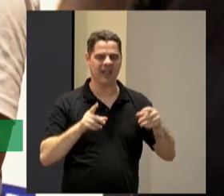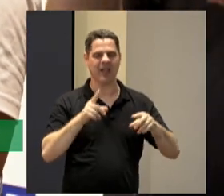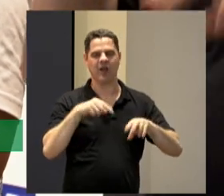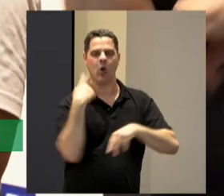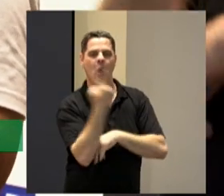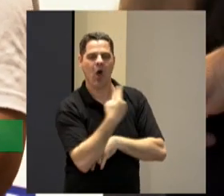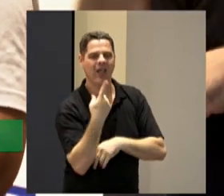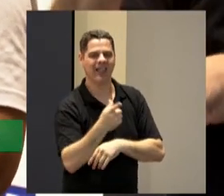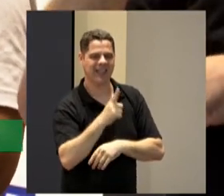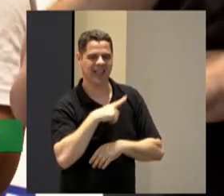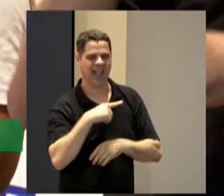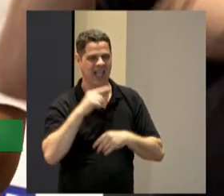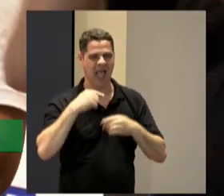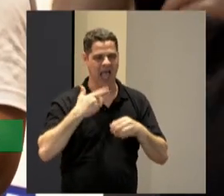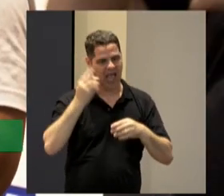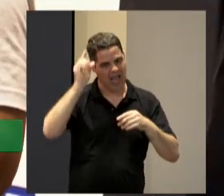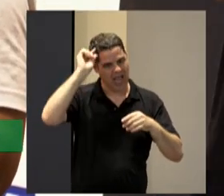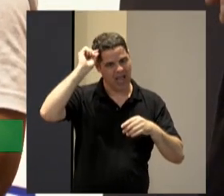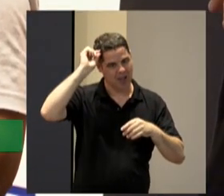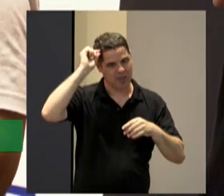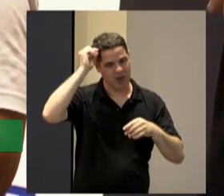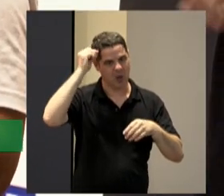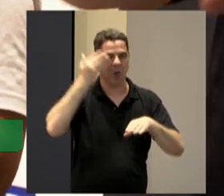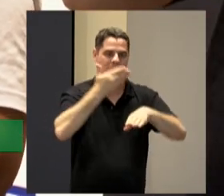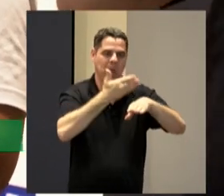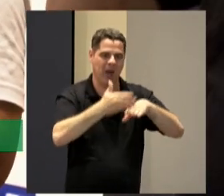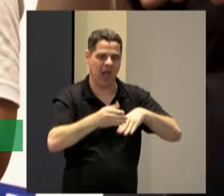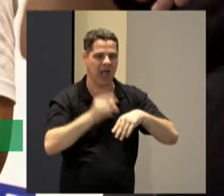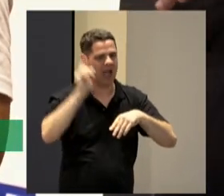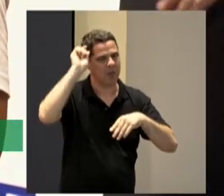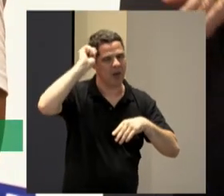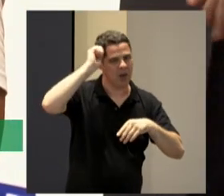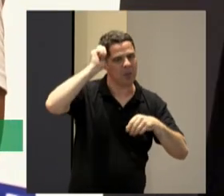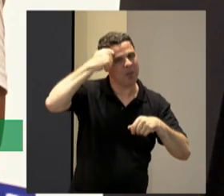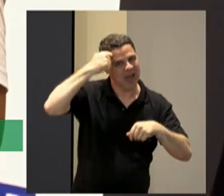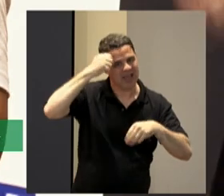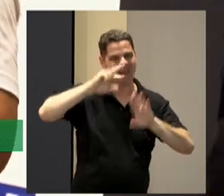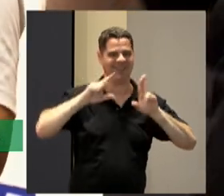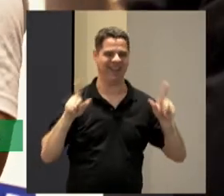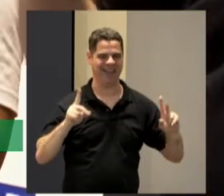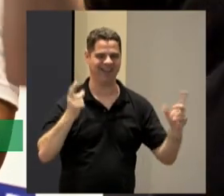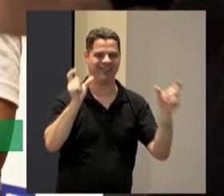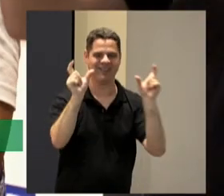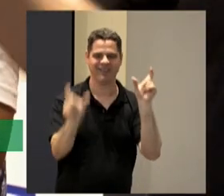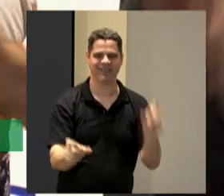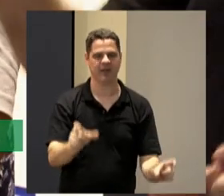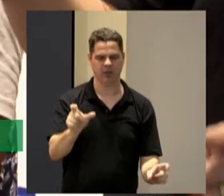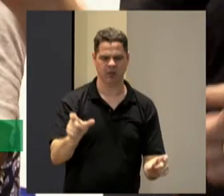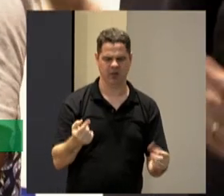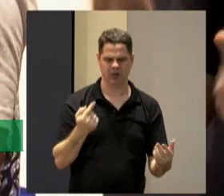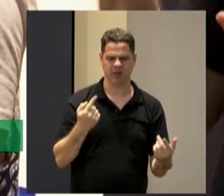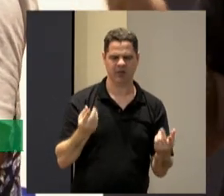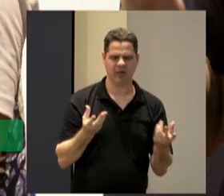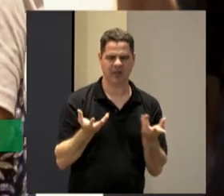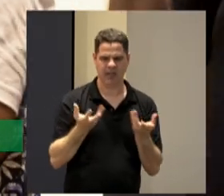nós entendemos que cabelo branco e cabelo preto não é a mesma coisa. E que, se elas de fato queriam cuidar,